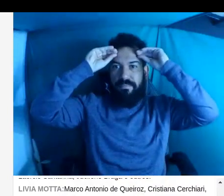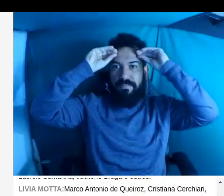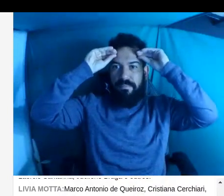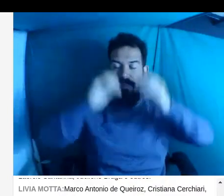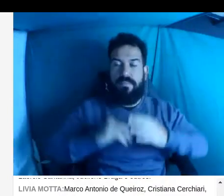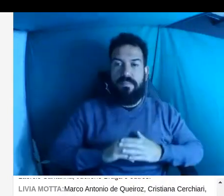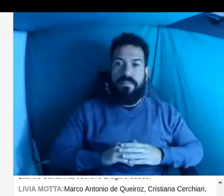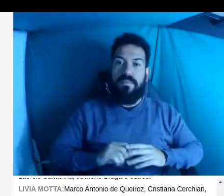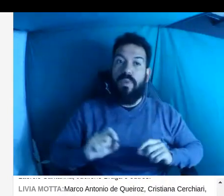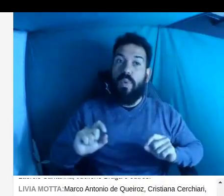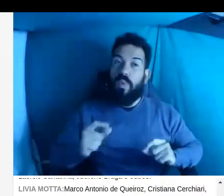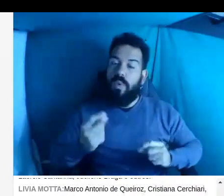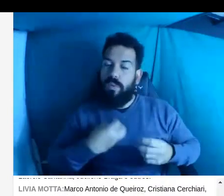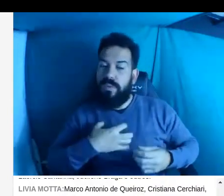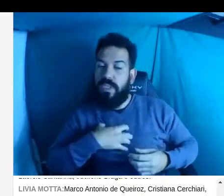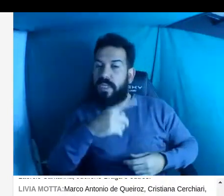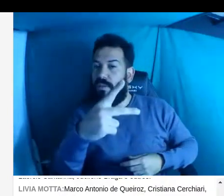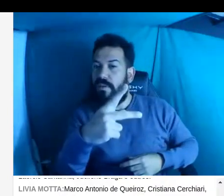versão artística